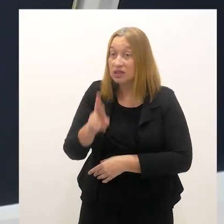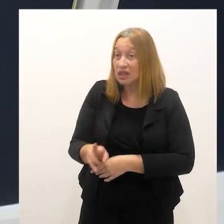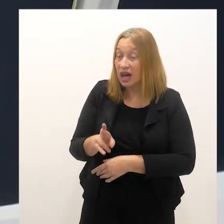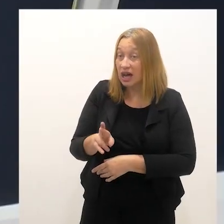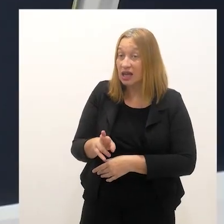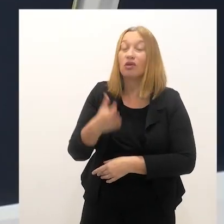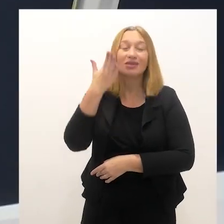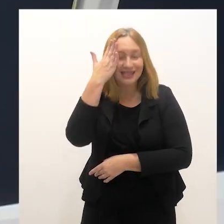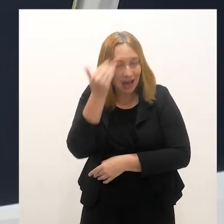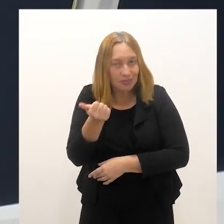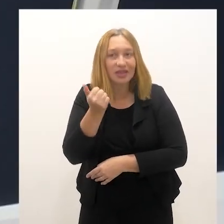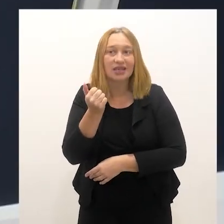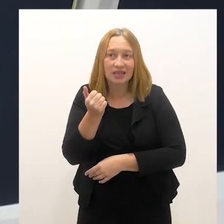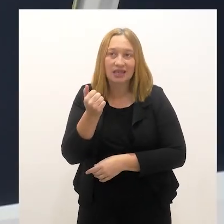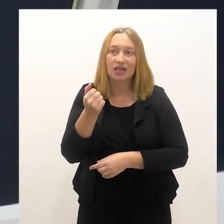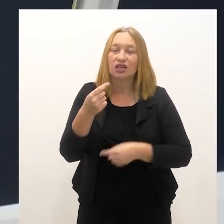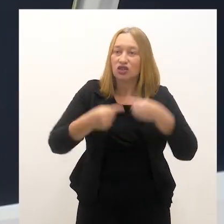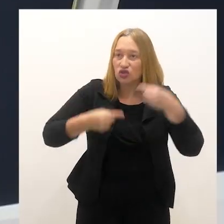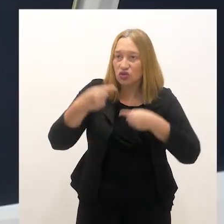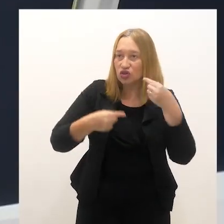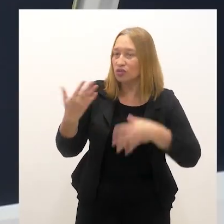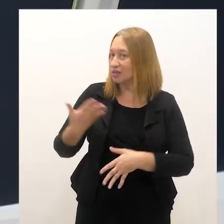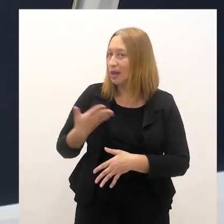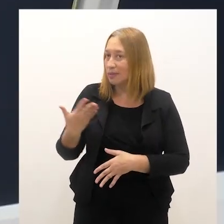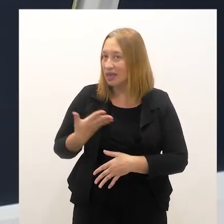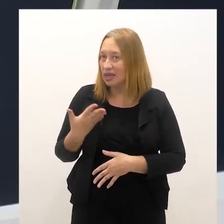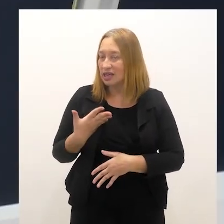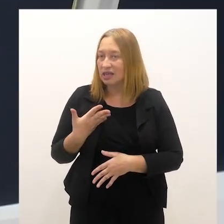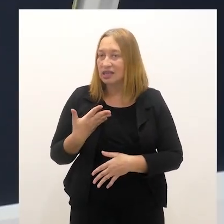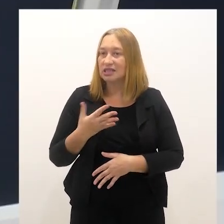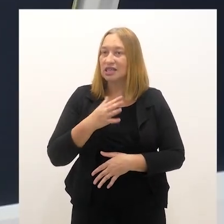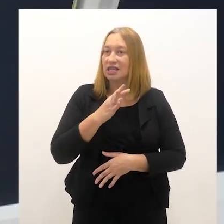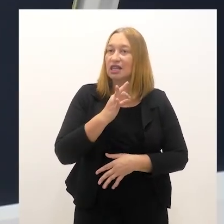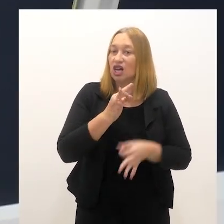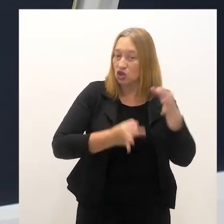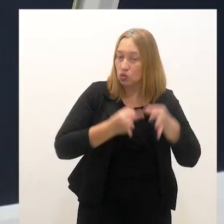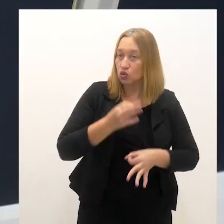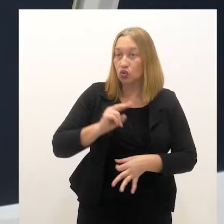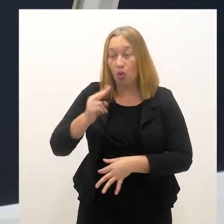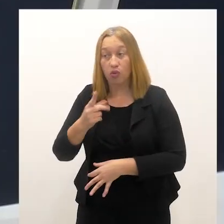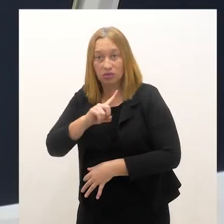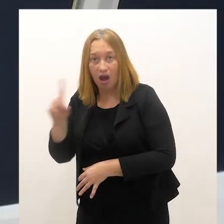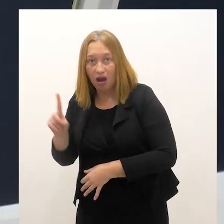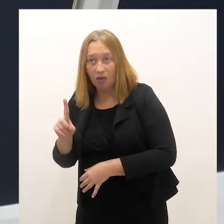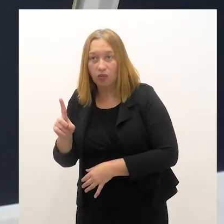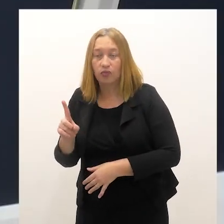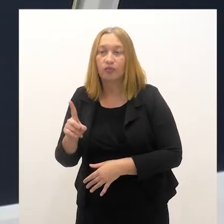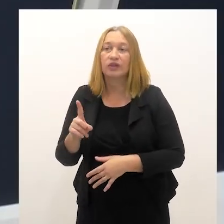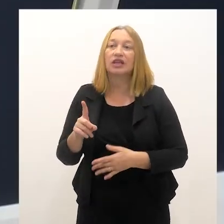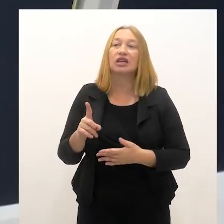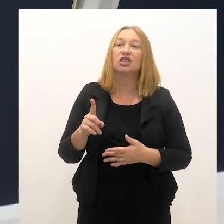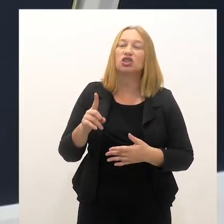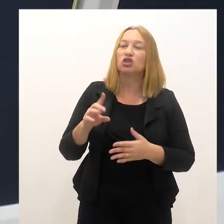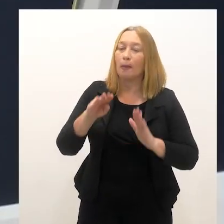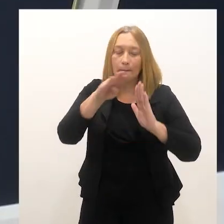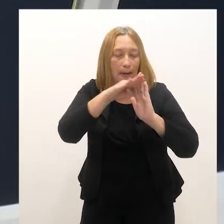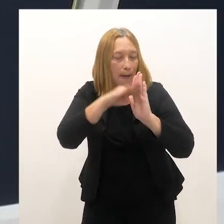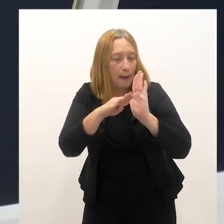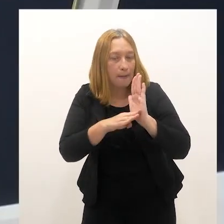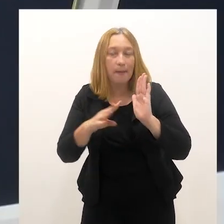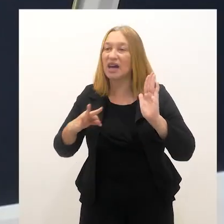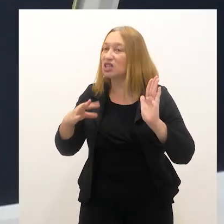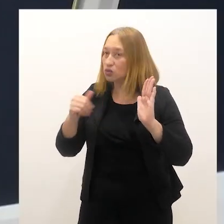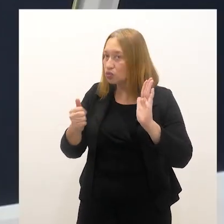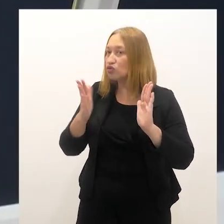resultado, eu sabia debater com os meus amigos se tinha sido justo ou se não tinha. sabe? De todos